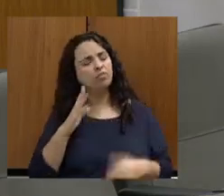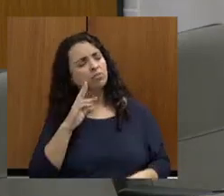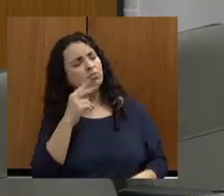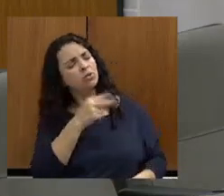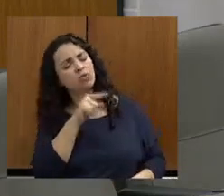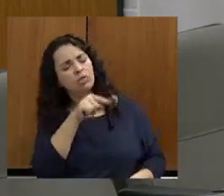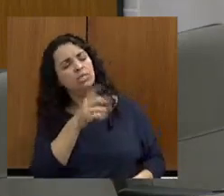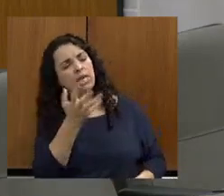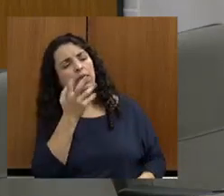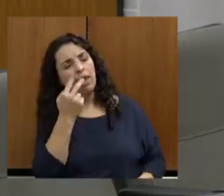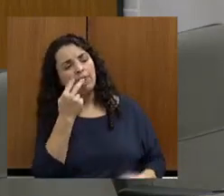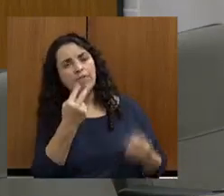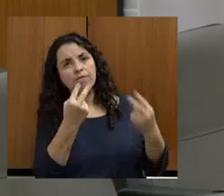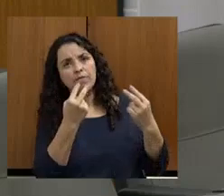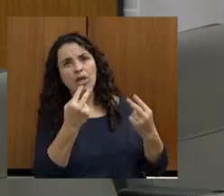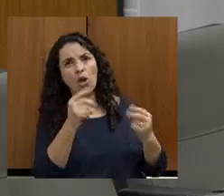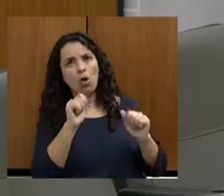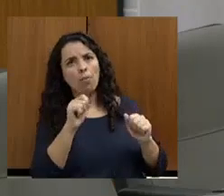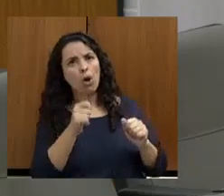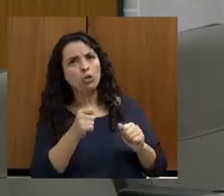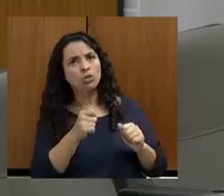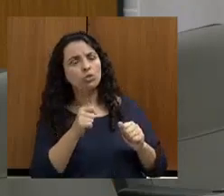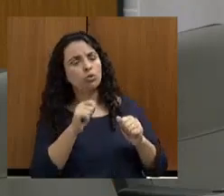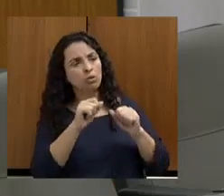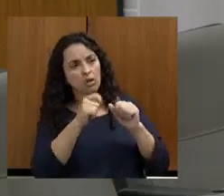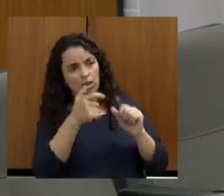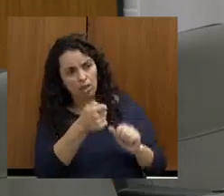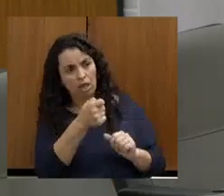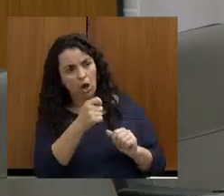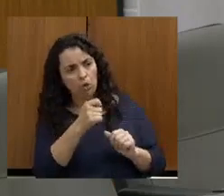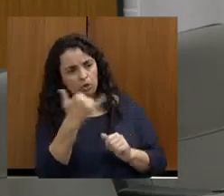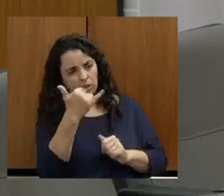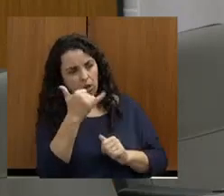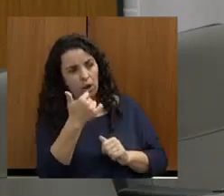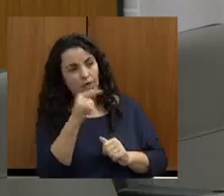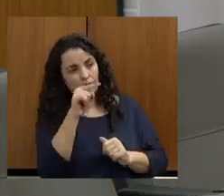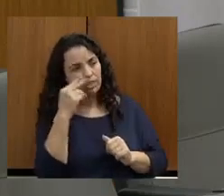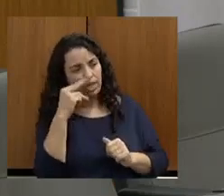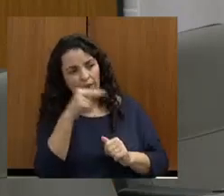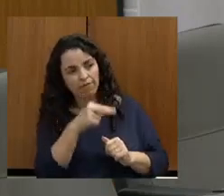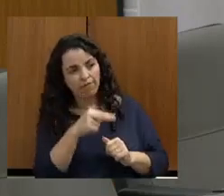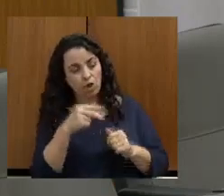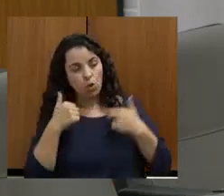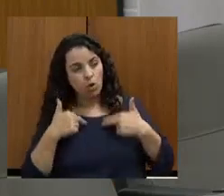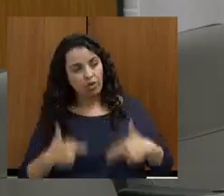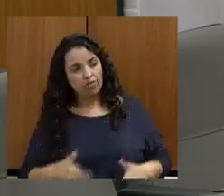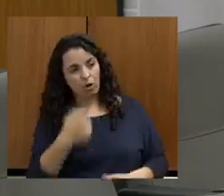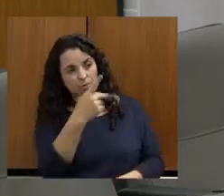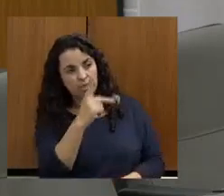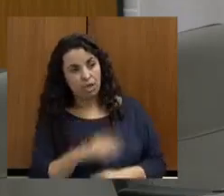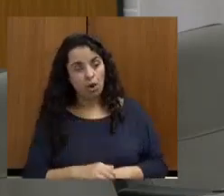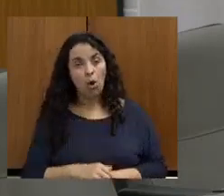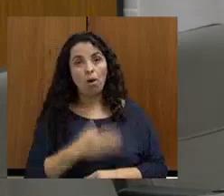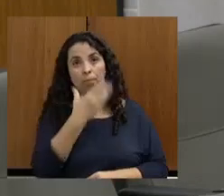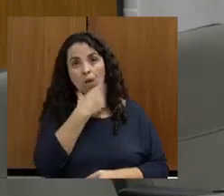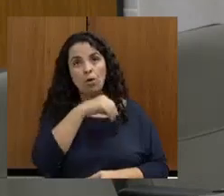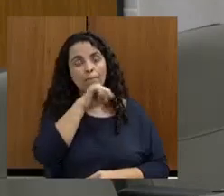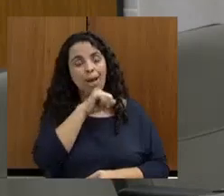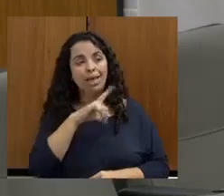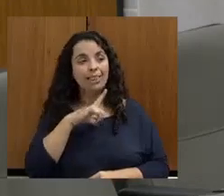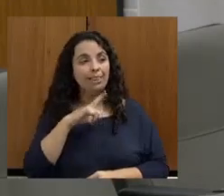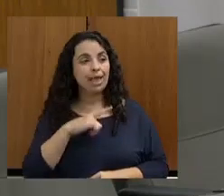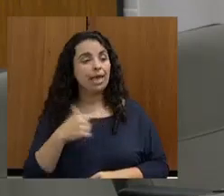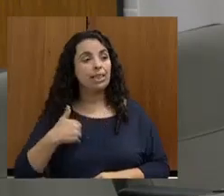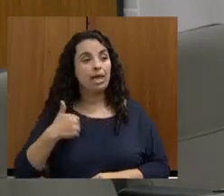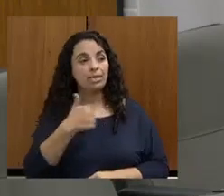gostaria de ver, eu posso ligar o celular, o gostaria de ver os uniformes de vocês, meu pai teria 104 anos